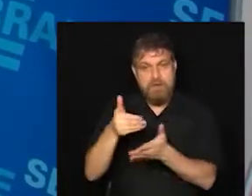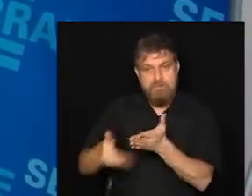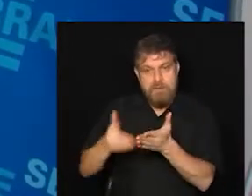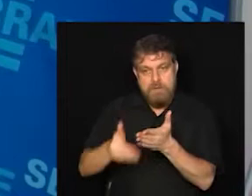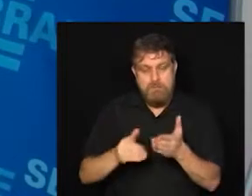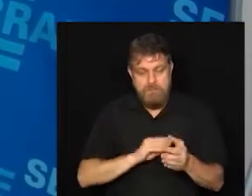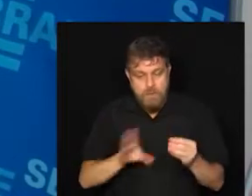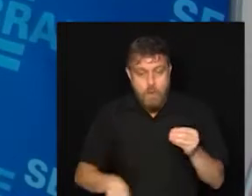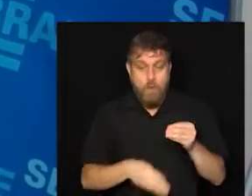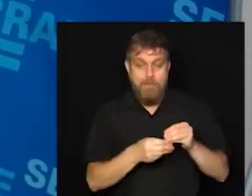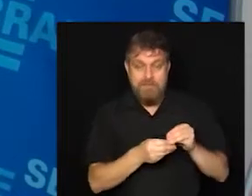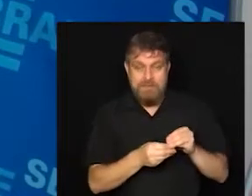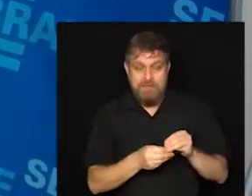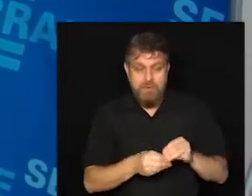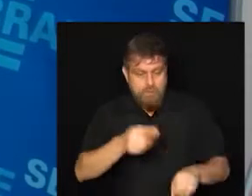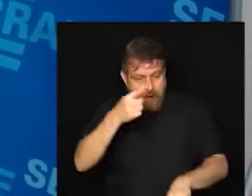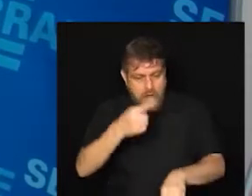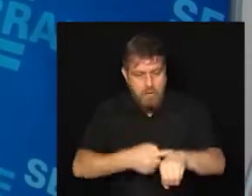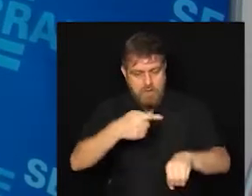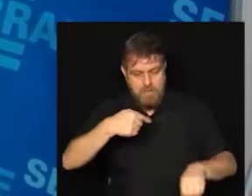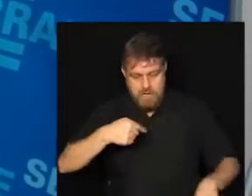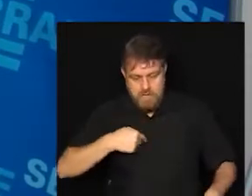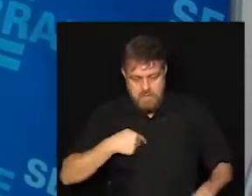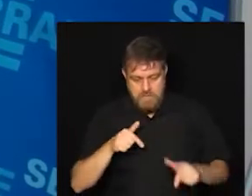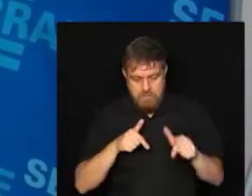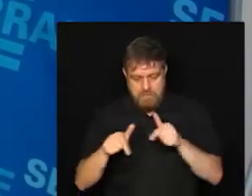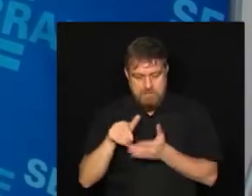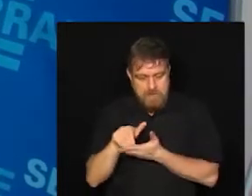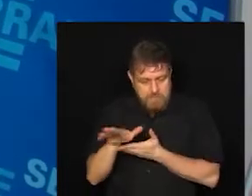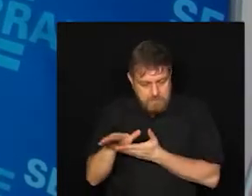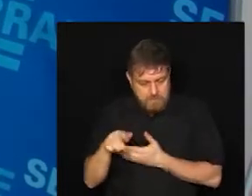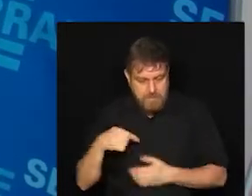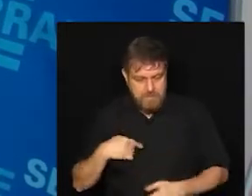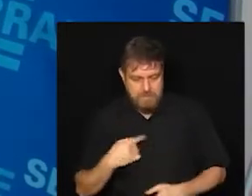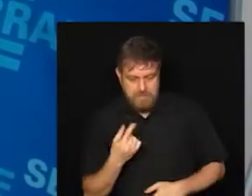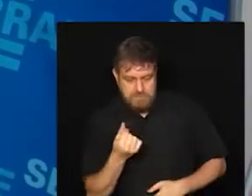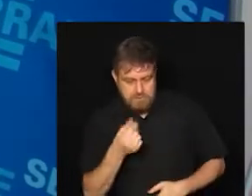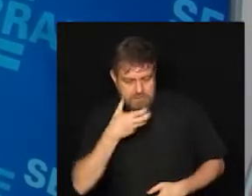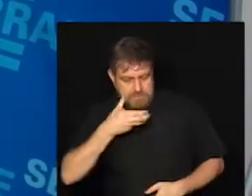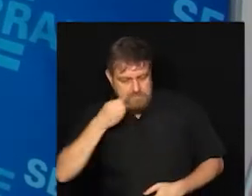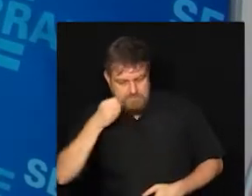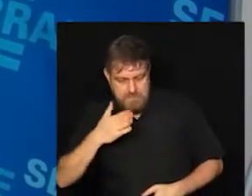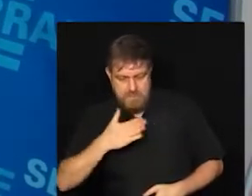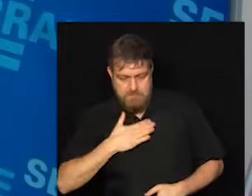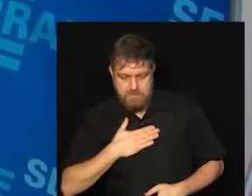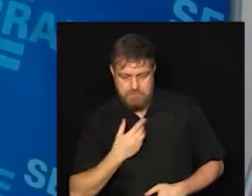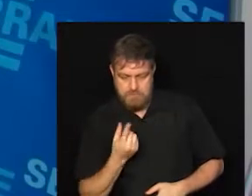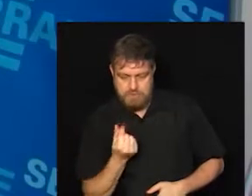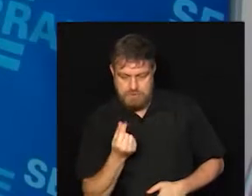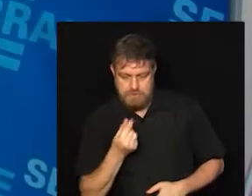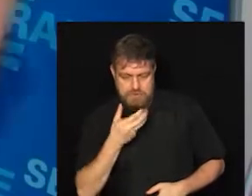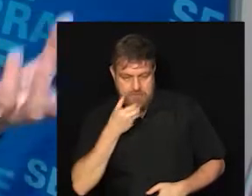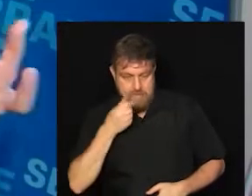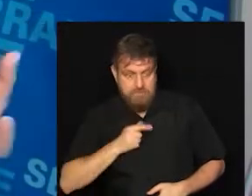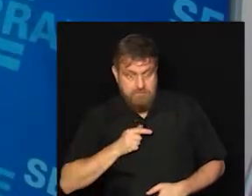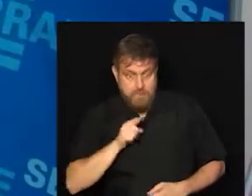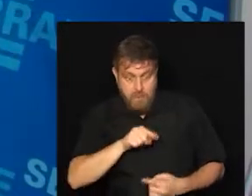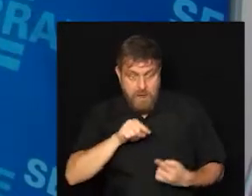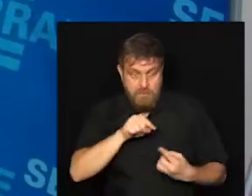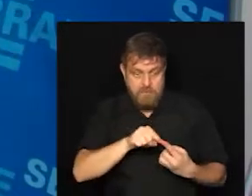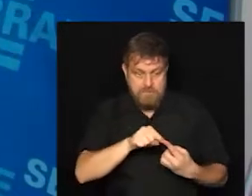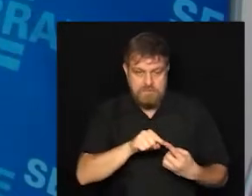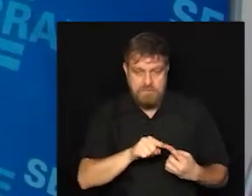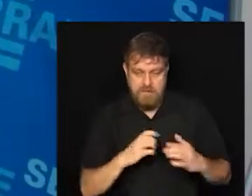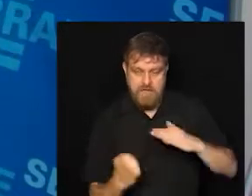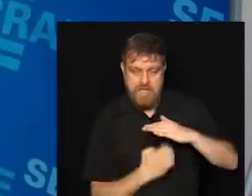buscando complementar, ou muitas vezes chegou aquele momento, olha, eu fui desligado do meu emprego, eu estou agora com a rescisão aqui do meu trabalho nas minhas mãos, eu vou utilizar